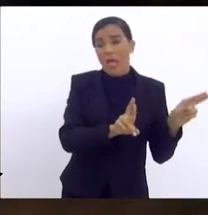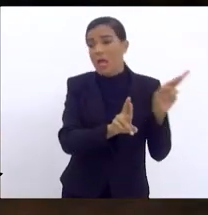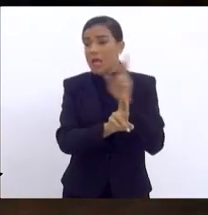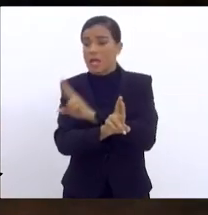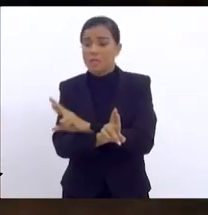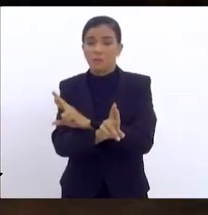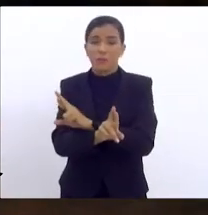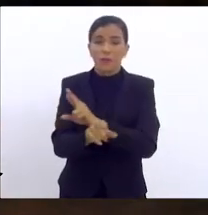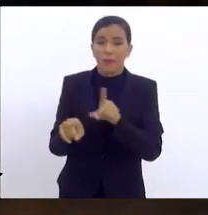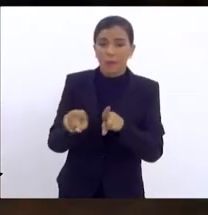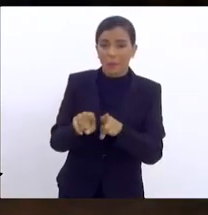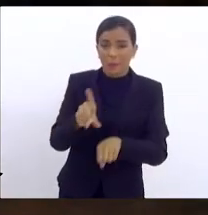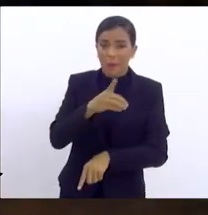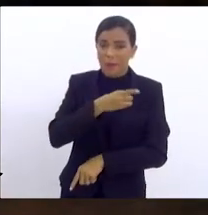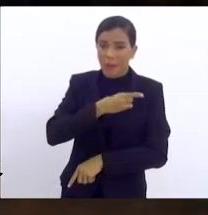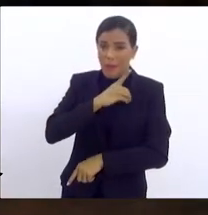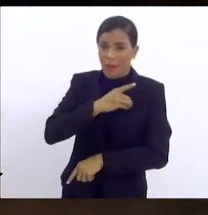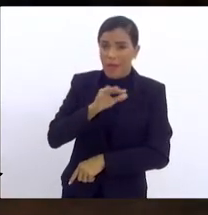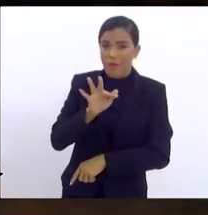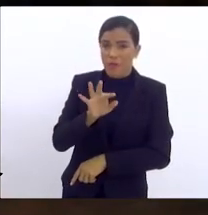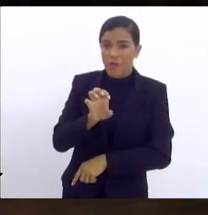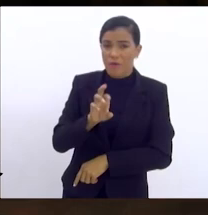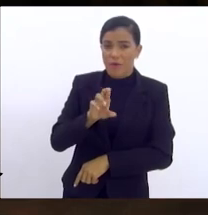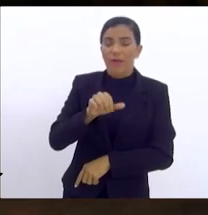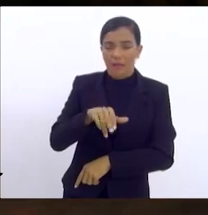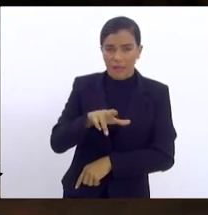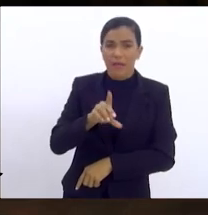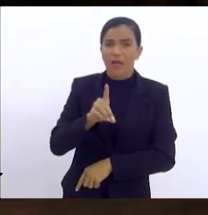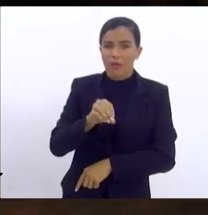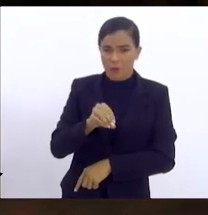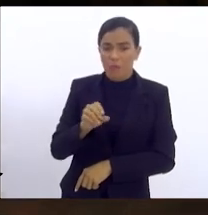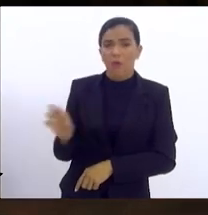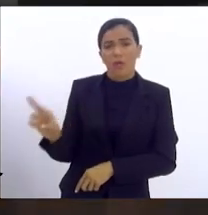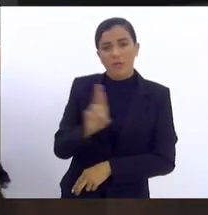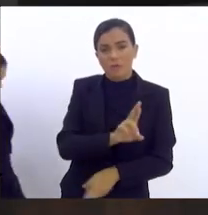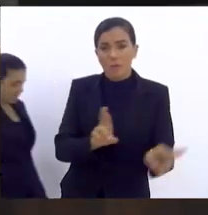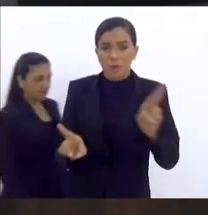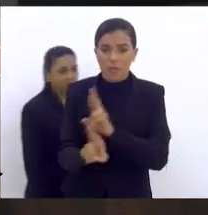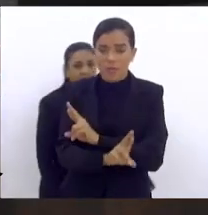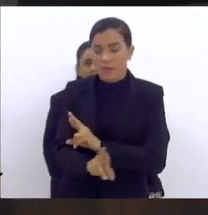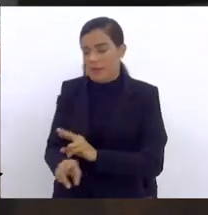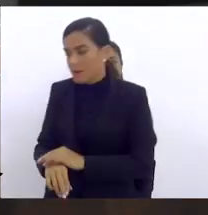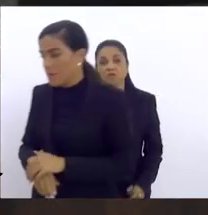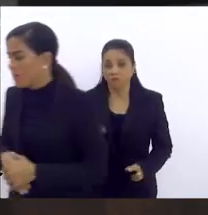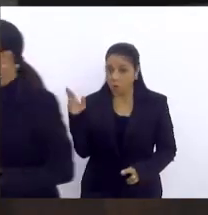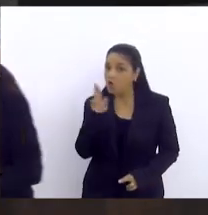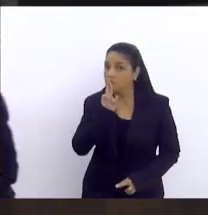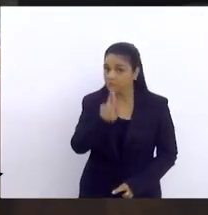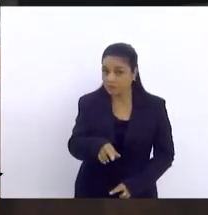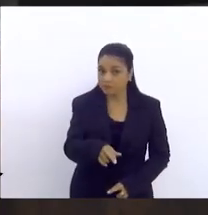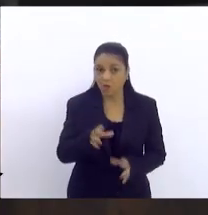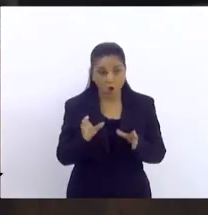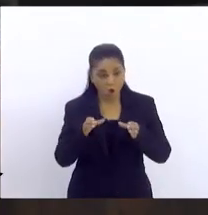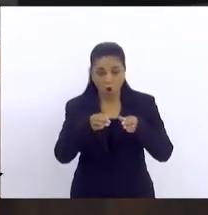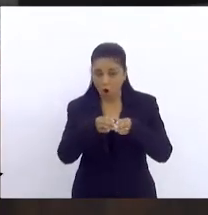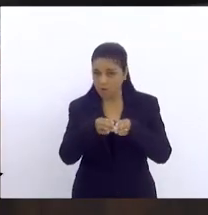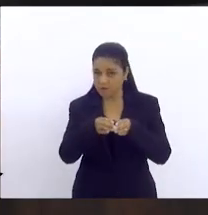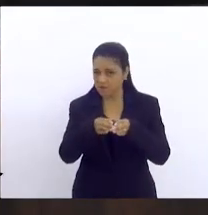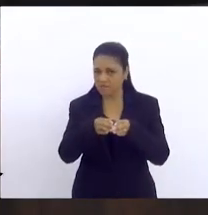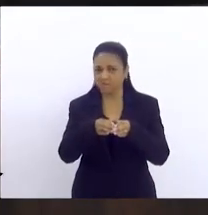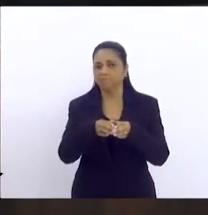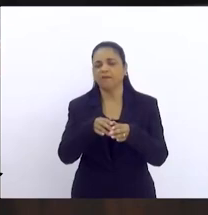responder como o delegado Fernando tem que vão responder muito bem e vão responder porque essa comissão não vai dar mole não